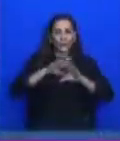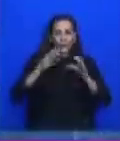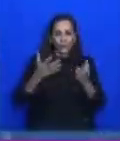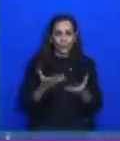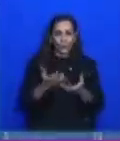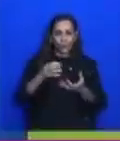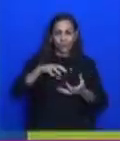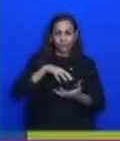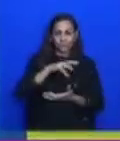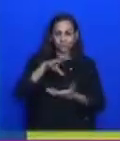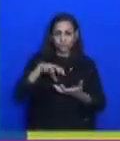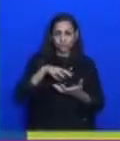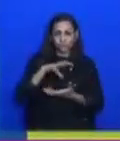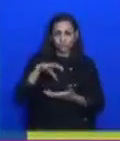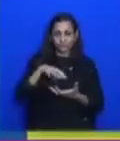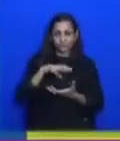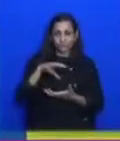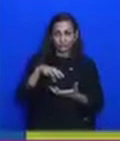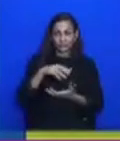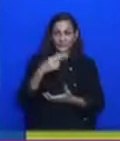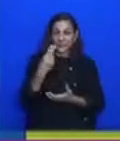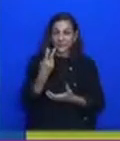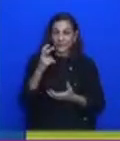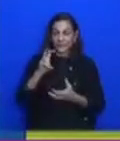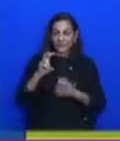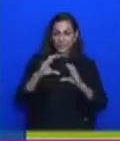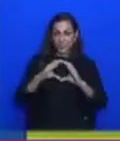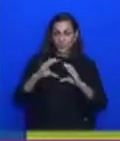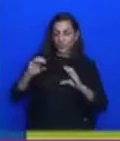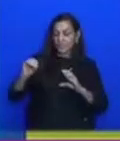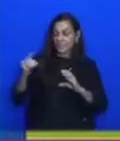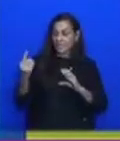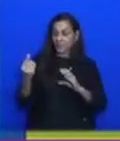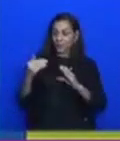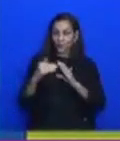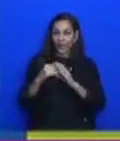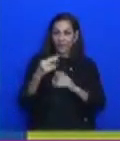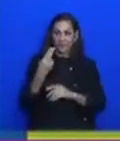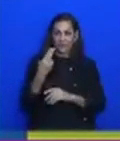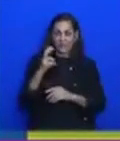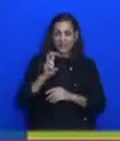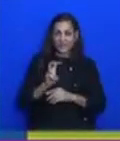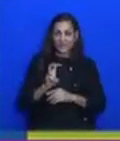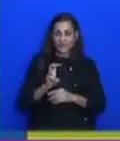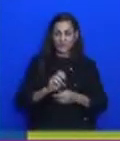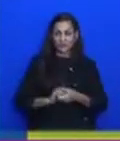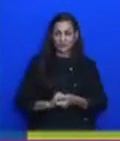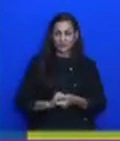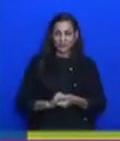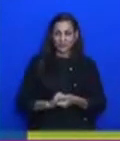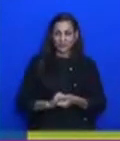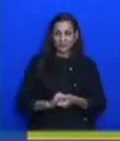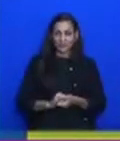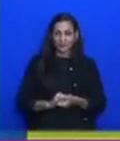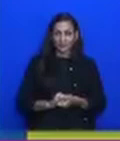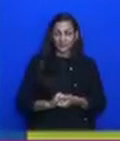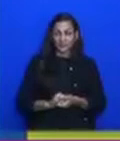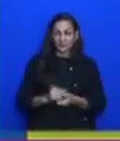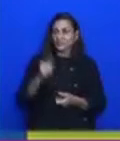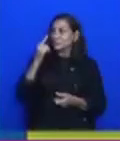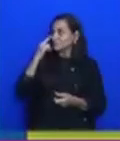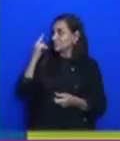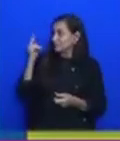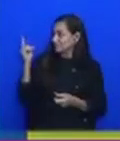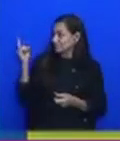Globo carregado, embaralhando. 25 bolas numeradas de 0 a 25. O primeiro número